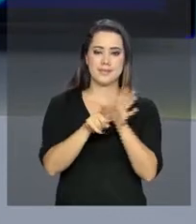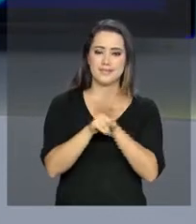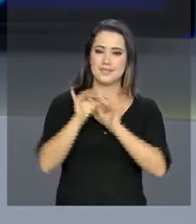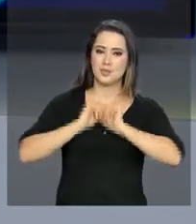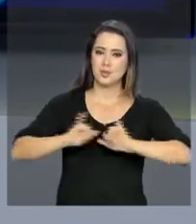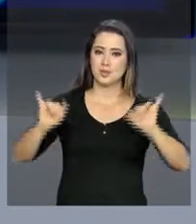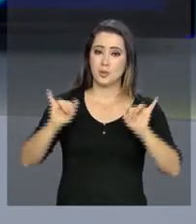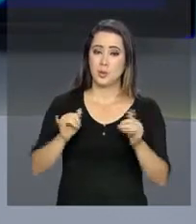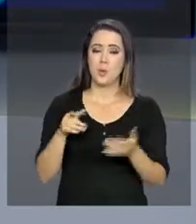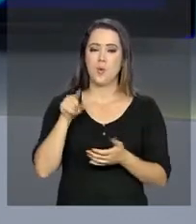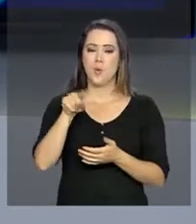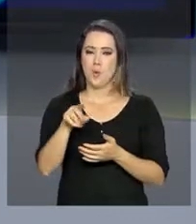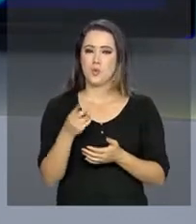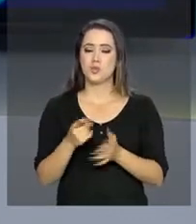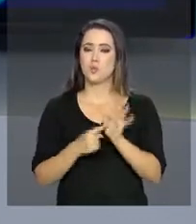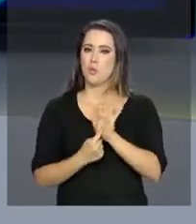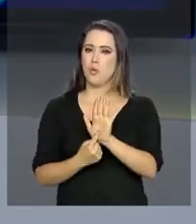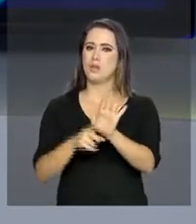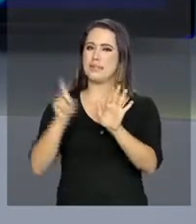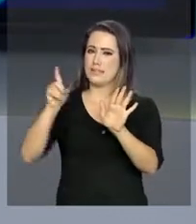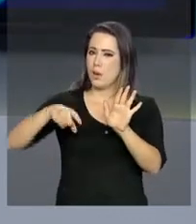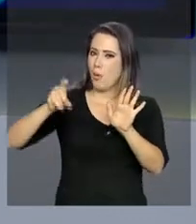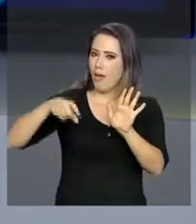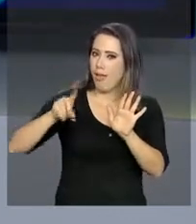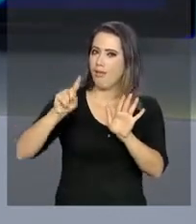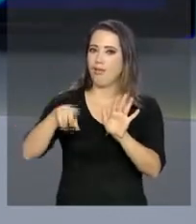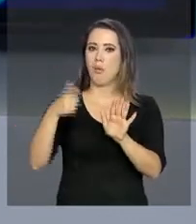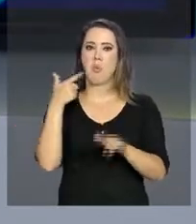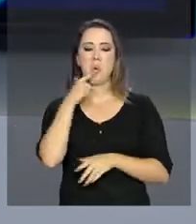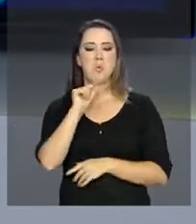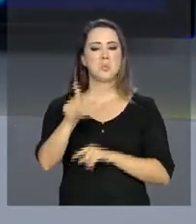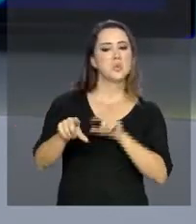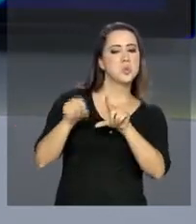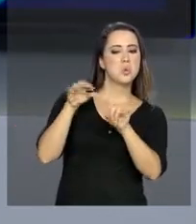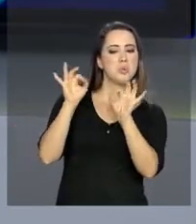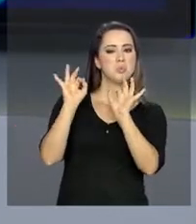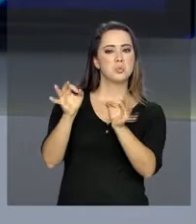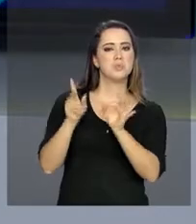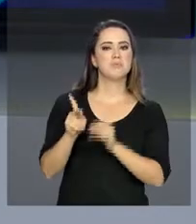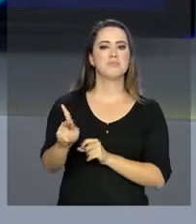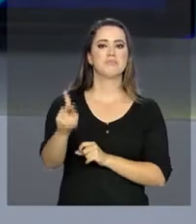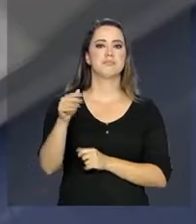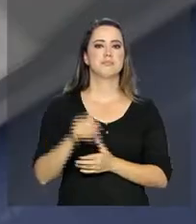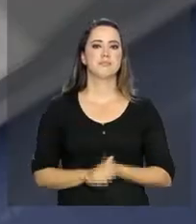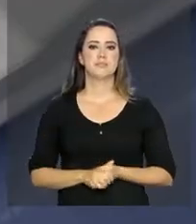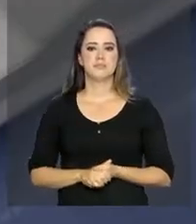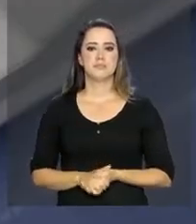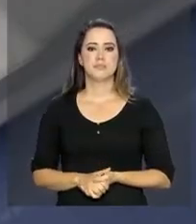de plástico ou seja os cartões vêm conquistando a preferência dos brasileiros